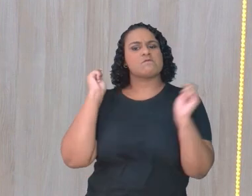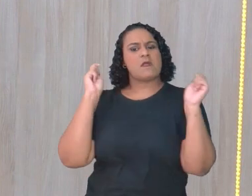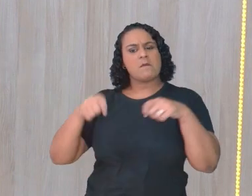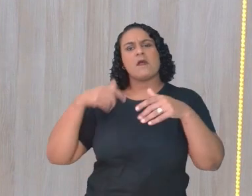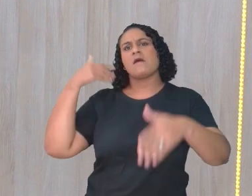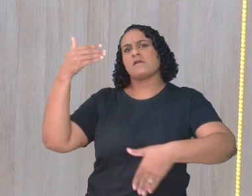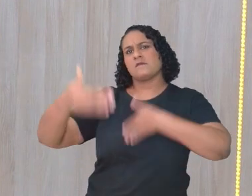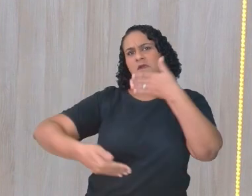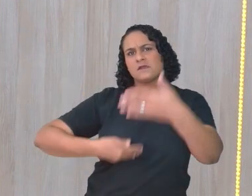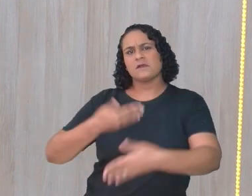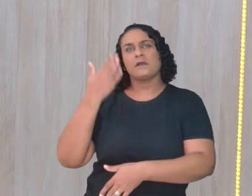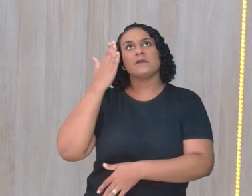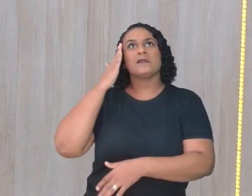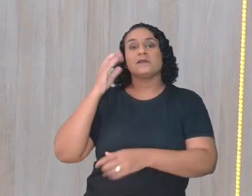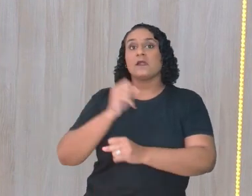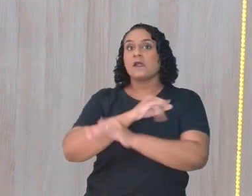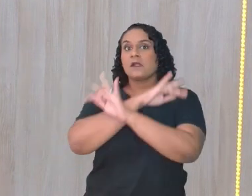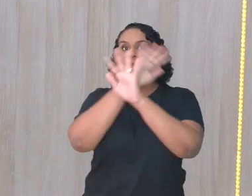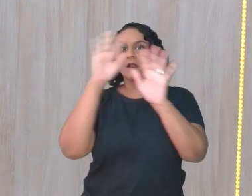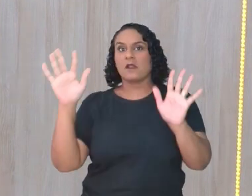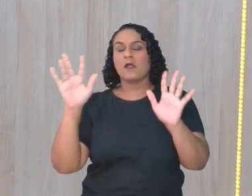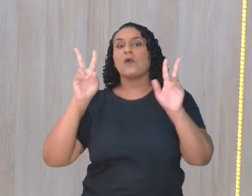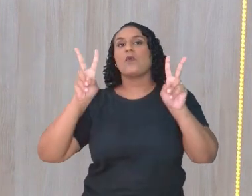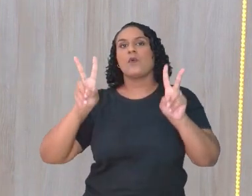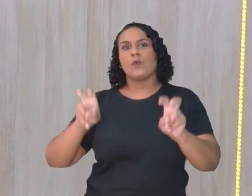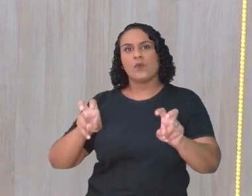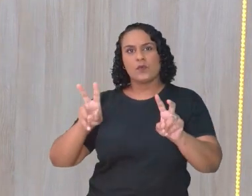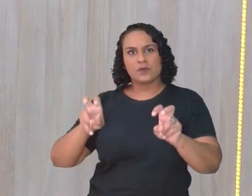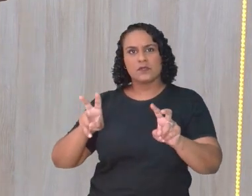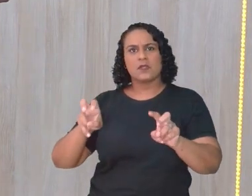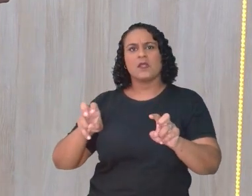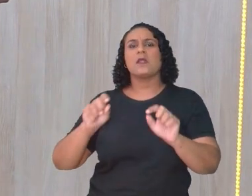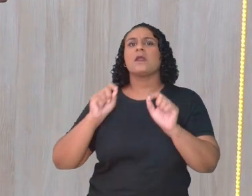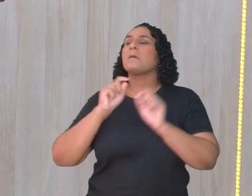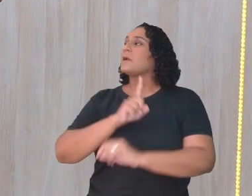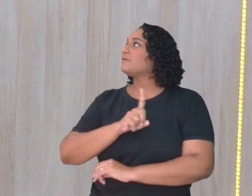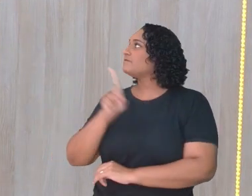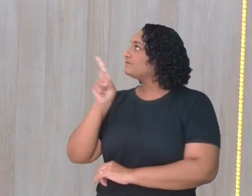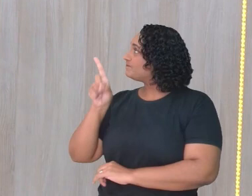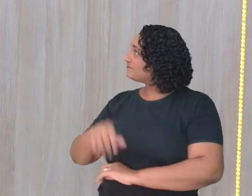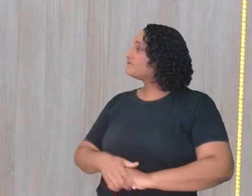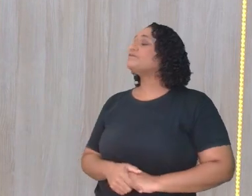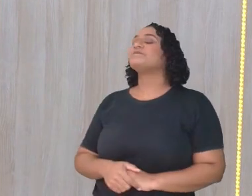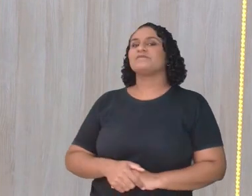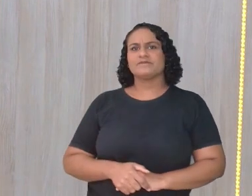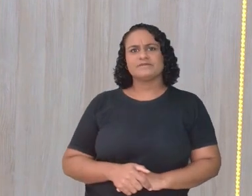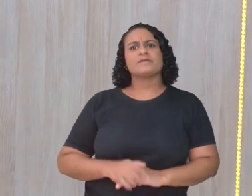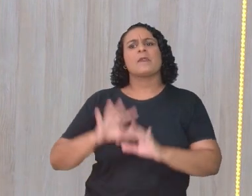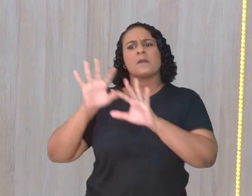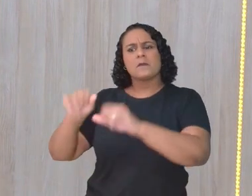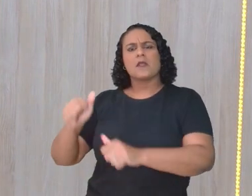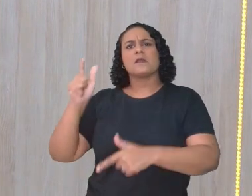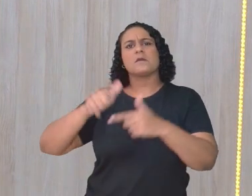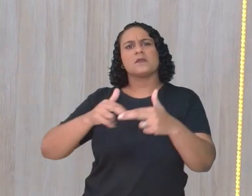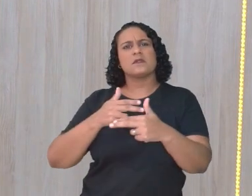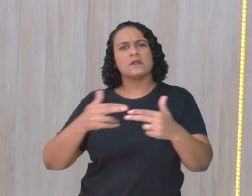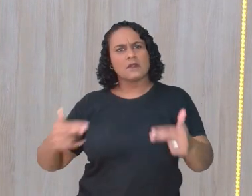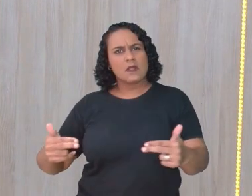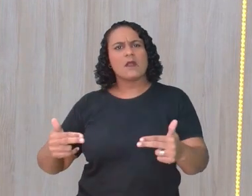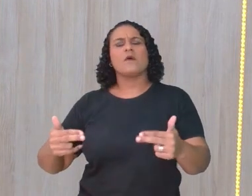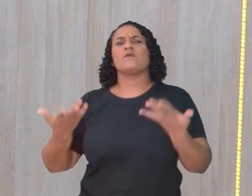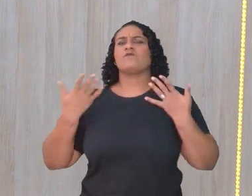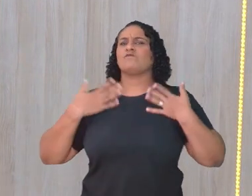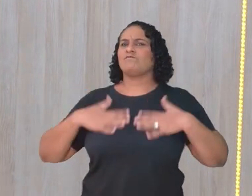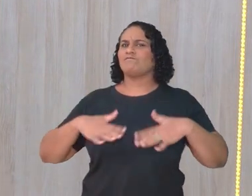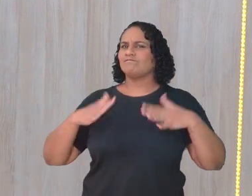participar e entender realmente o que é realmente a reprodução assexuada. Então, peguem lápis, caderno, fiquem